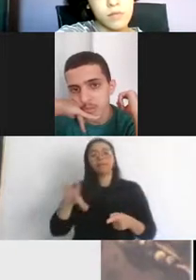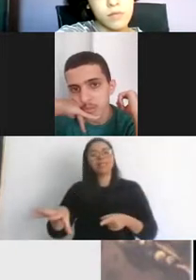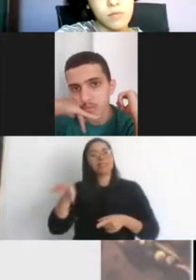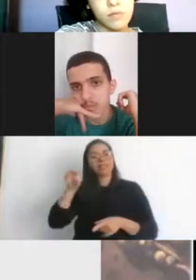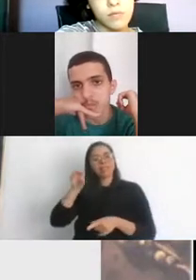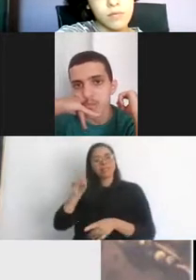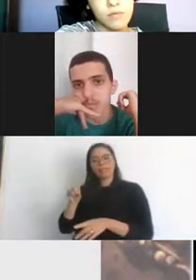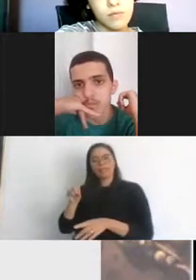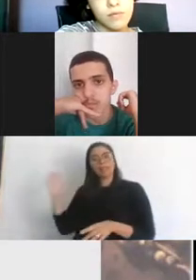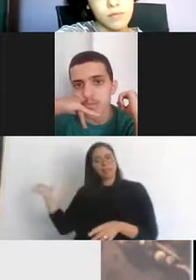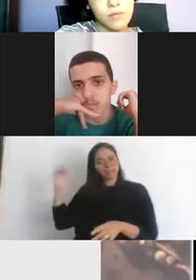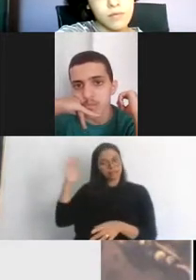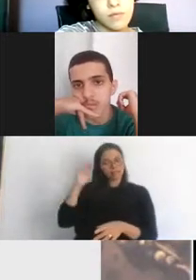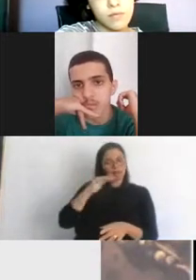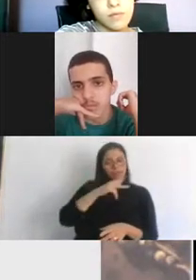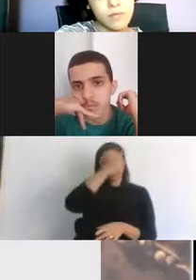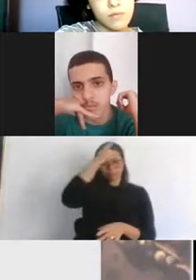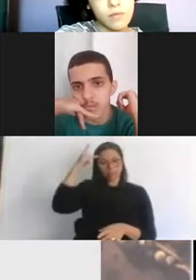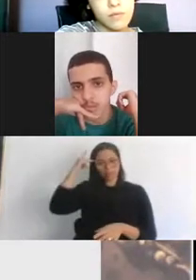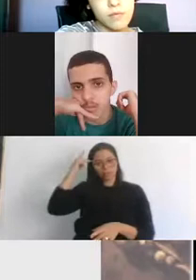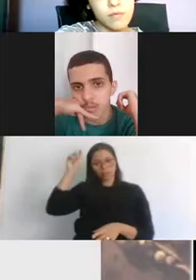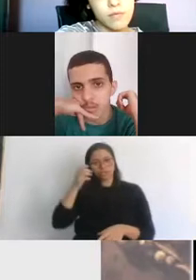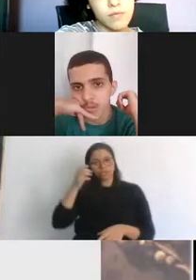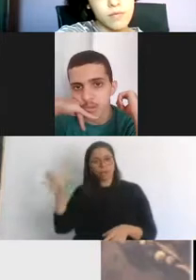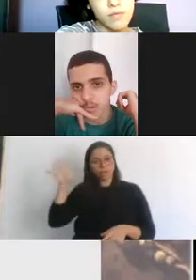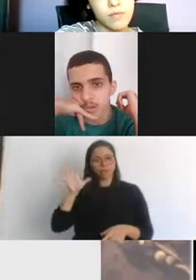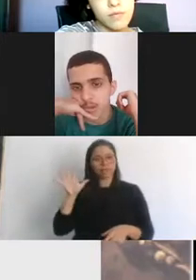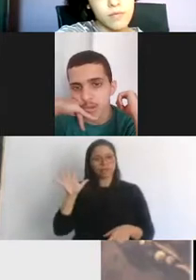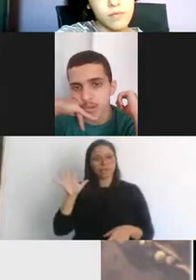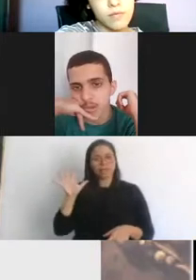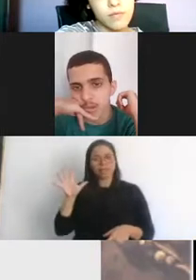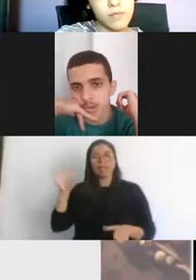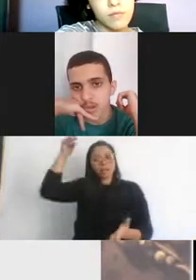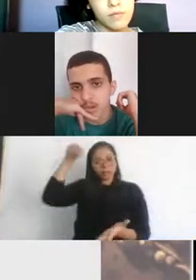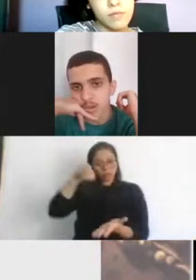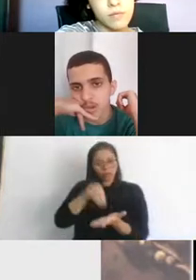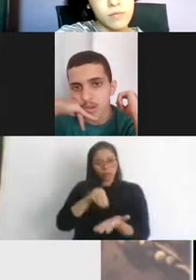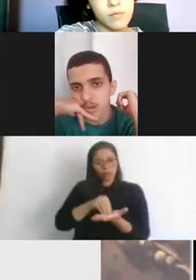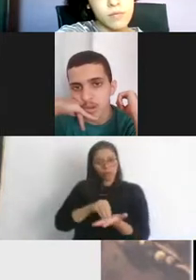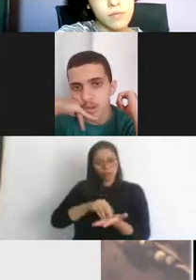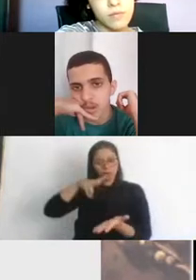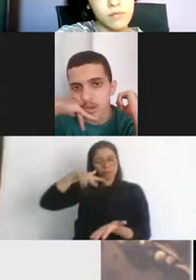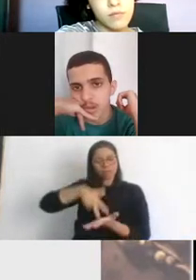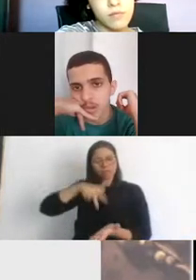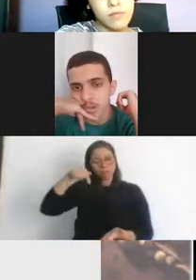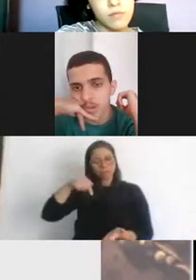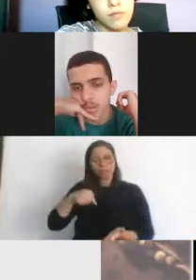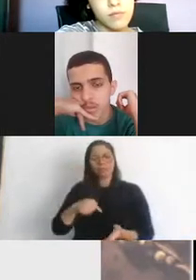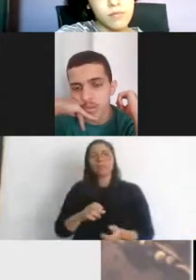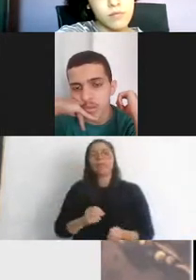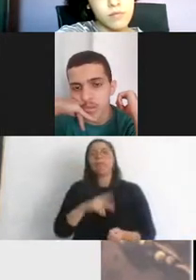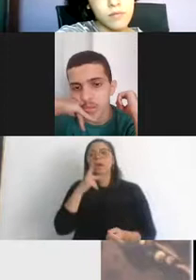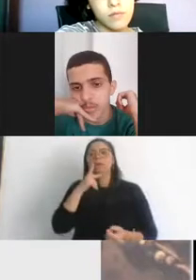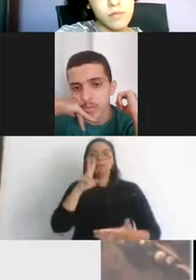pessoa de África de qualquer lugar de África deixa E aí eu aconselho ler o livro da